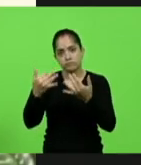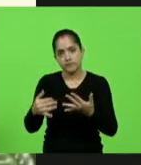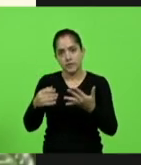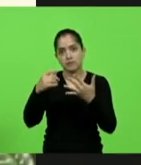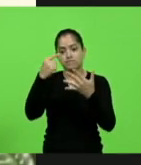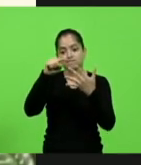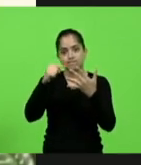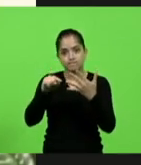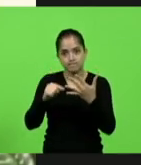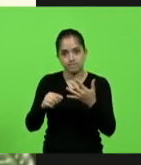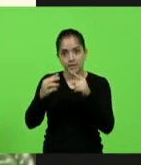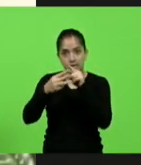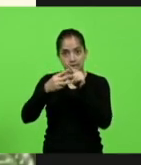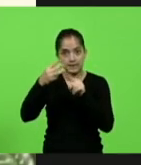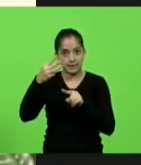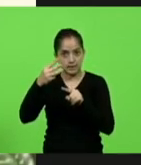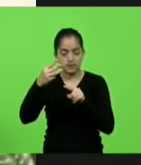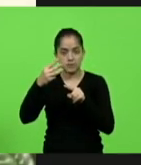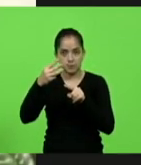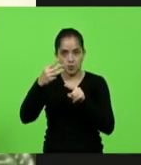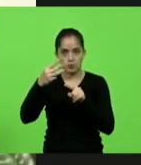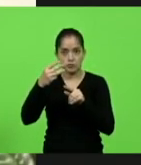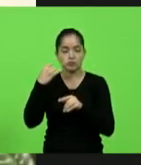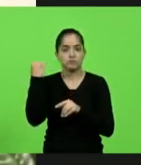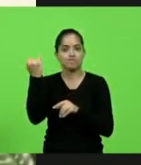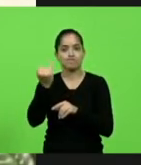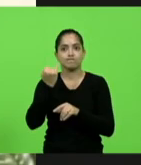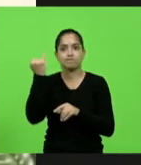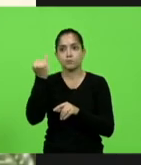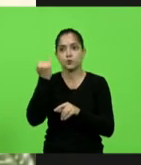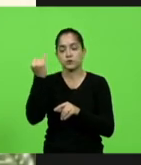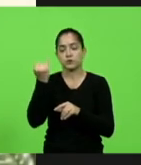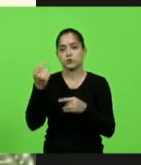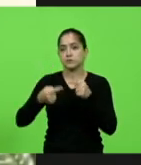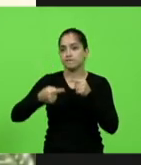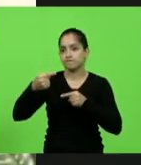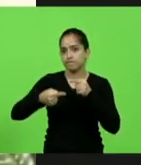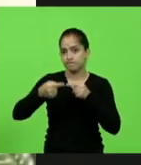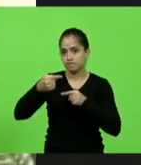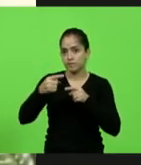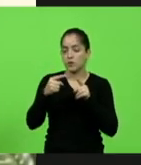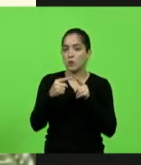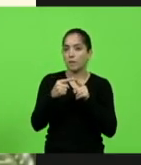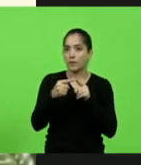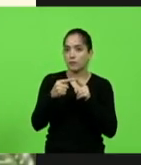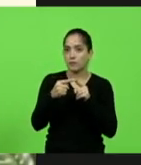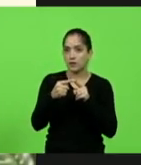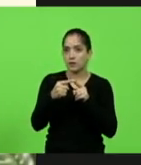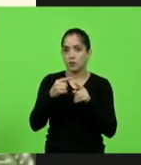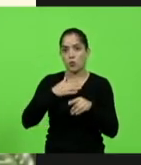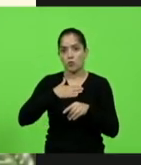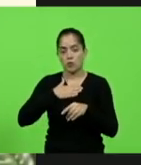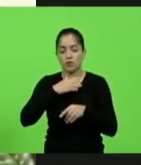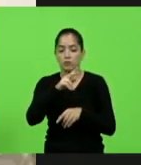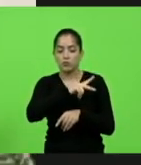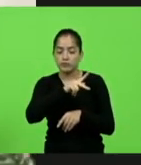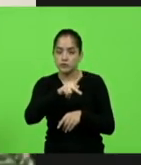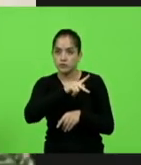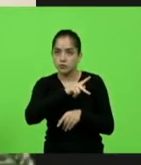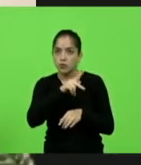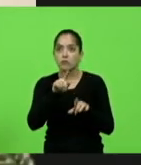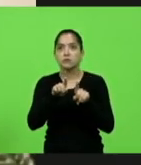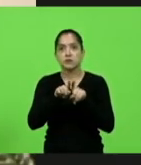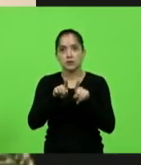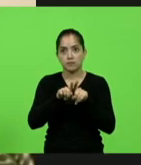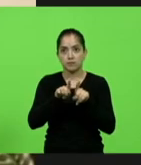basicamente 3 pontos que eu considero essenciais nesse debate. O primeiro deles é como educador, né? Eu também, claro,